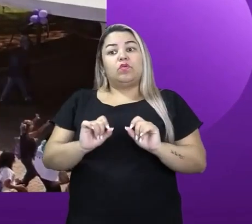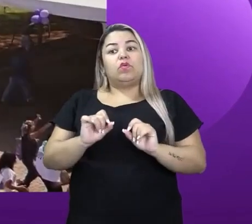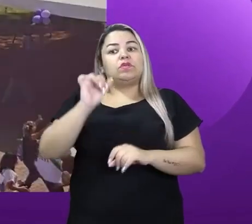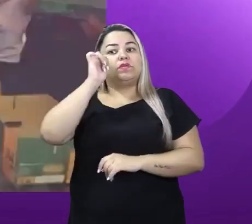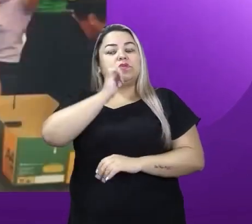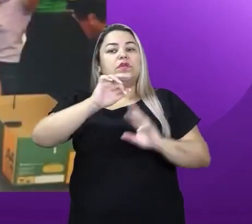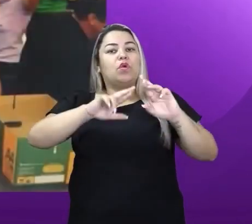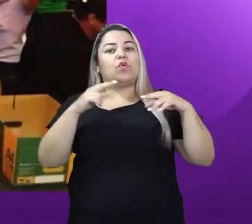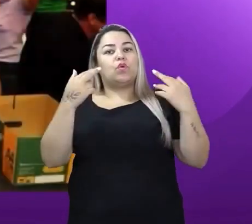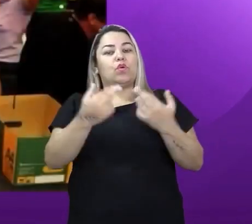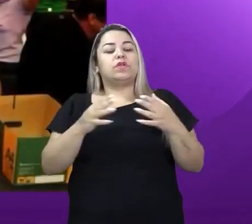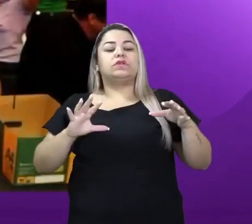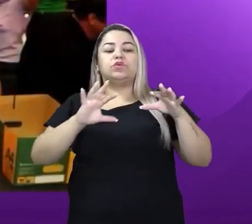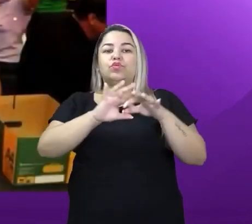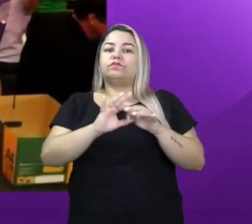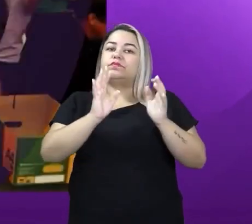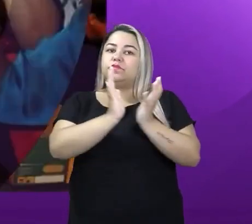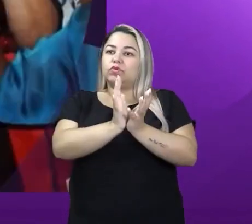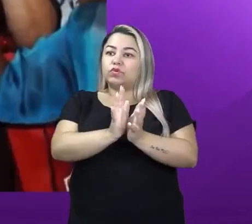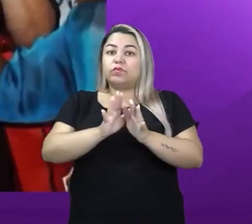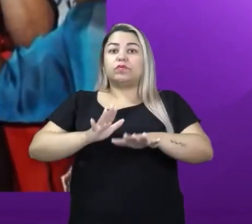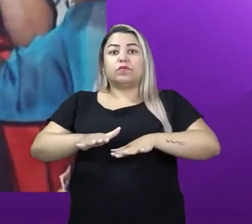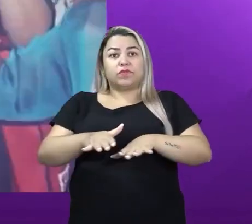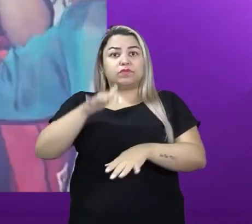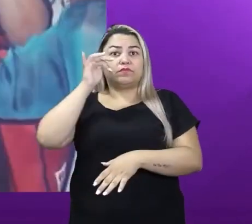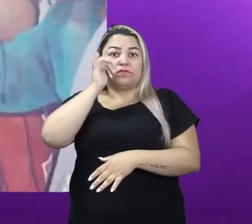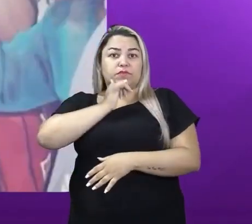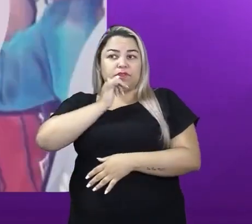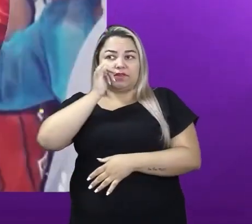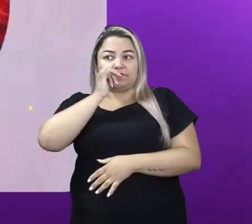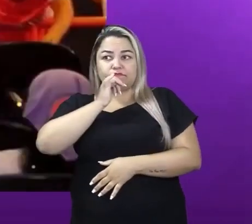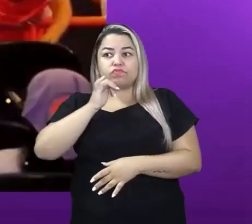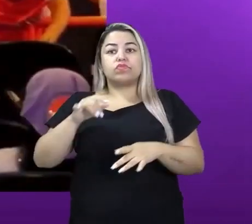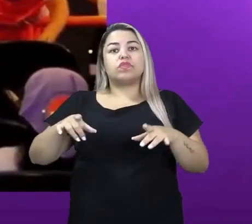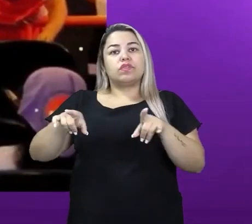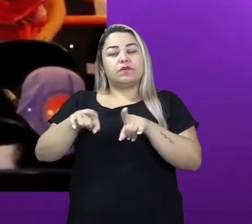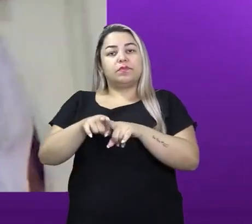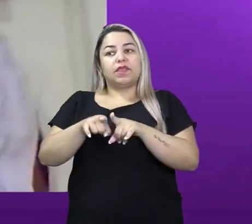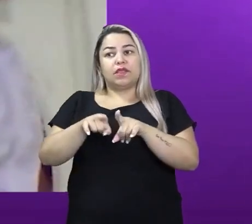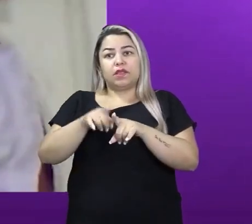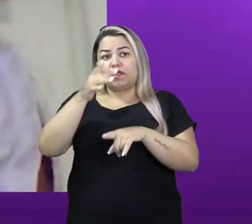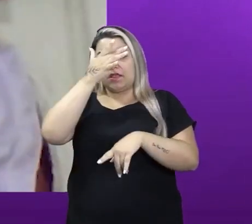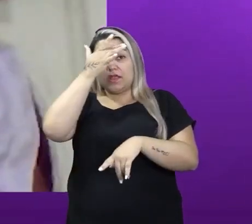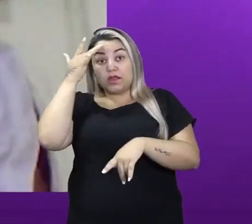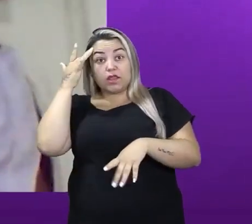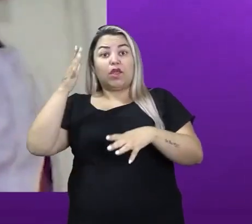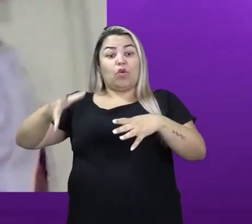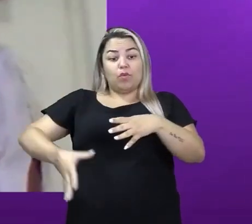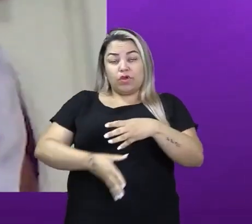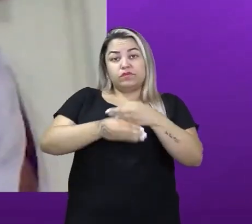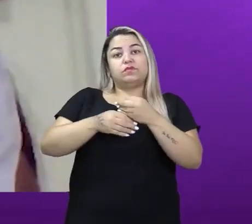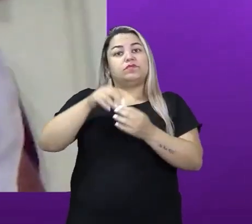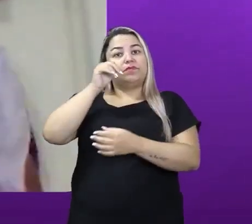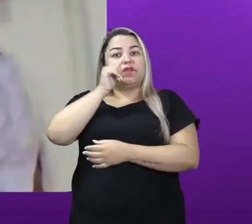se reúnem em grupos ou movimento de mulheres ou por aqueles que são compostos por mulheres